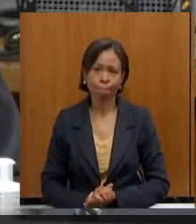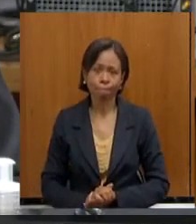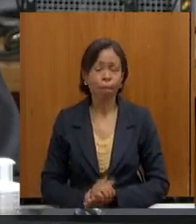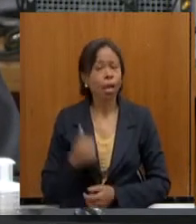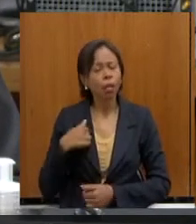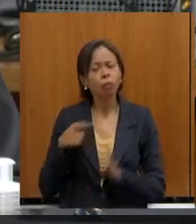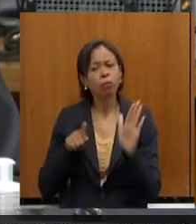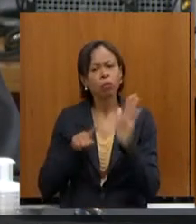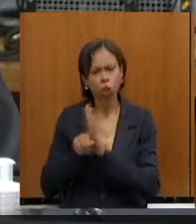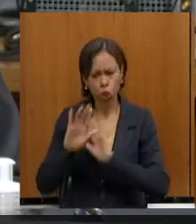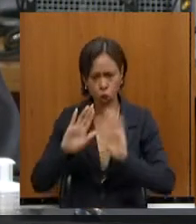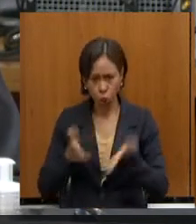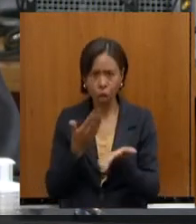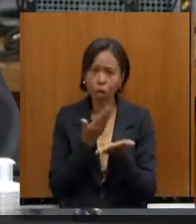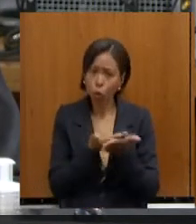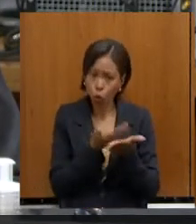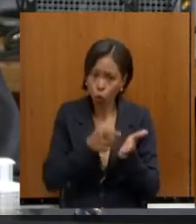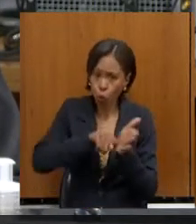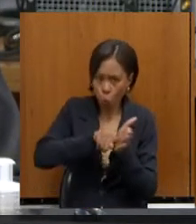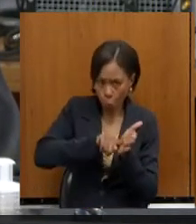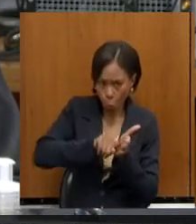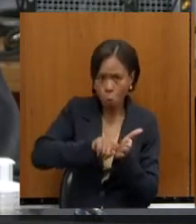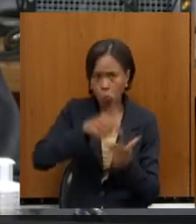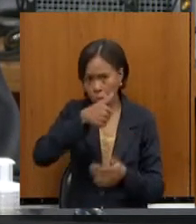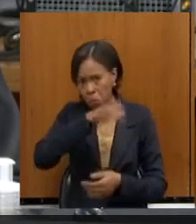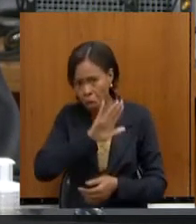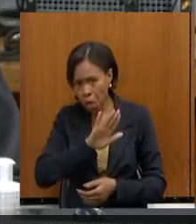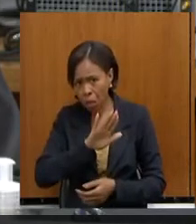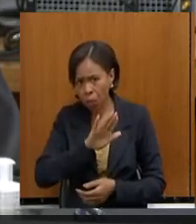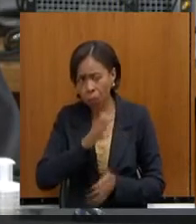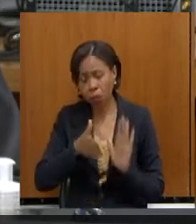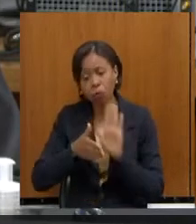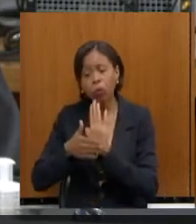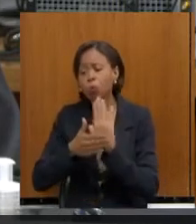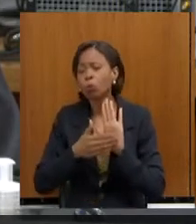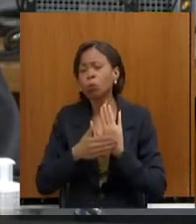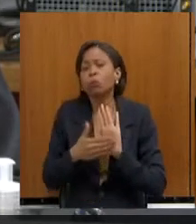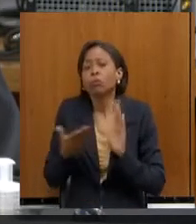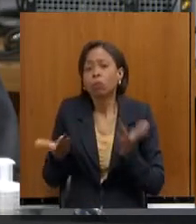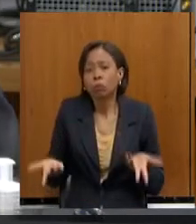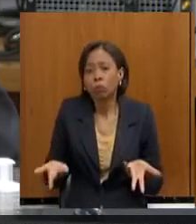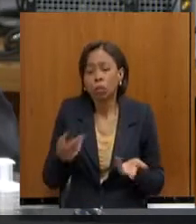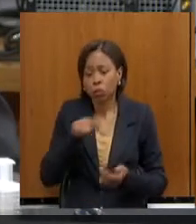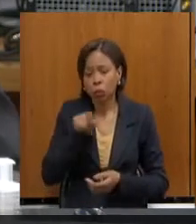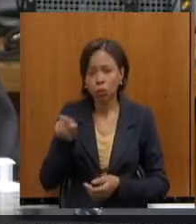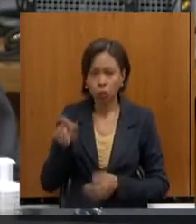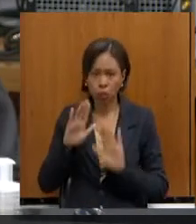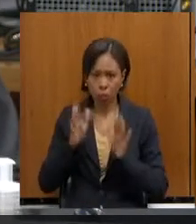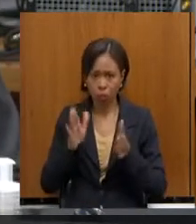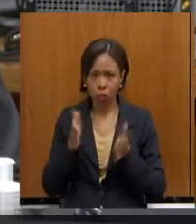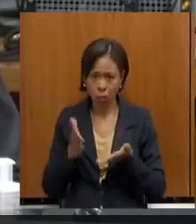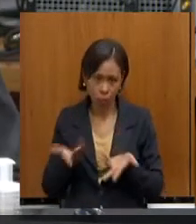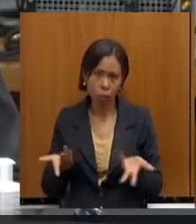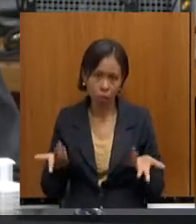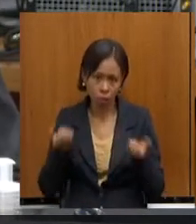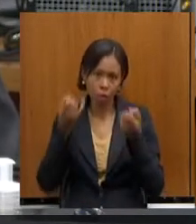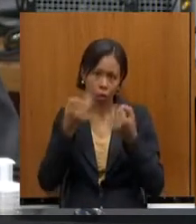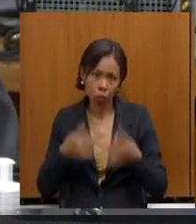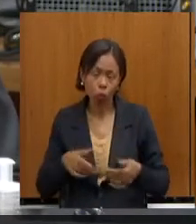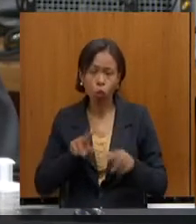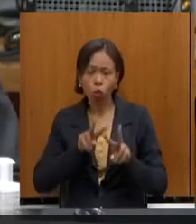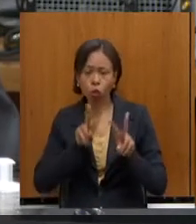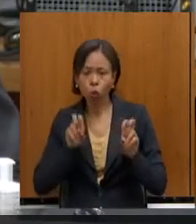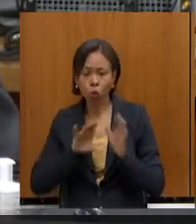mais se foi feito algum estudo no sentido de de quais seriam as melhores propostas que você também já sabe entrar nesse